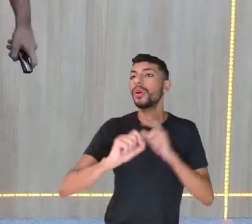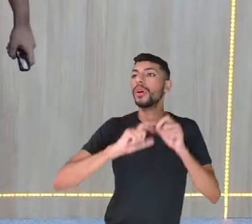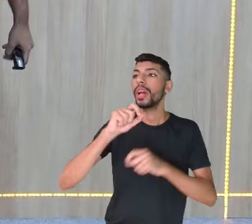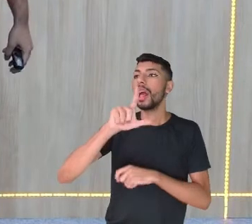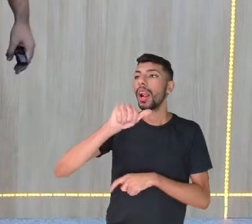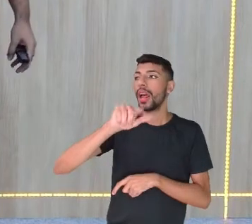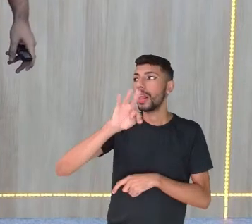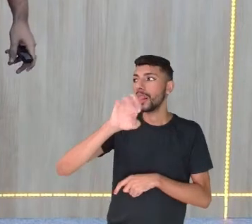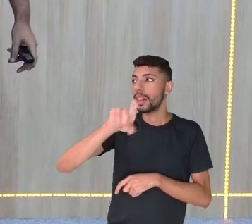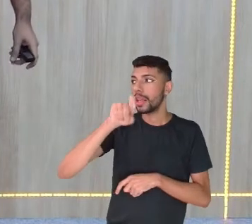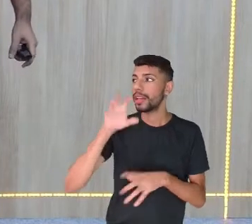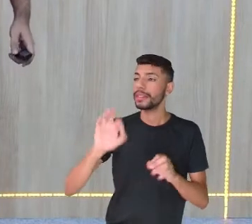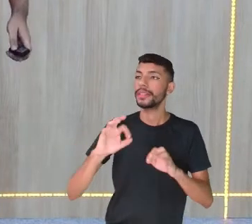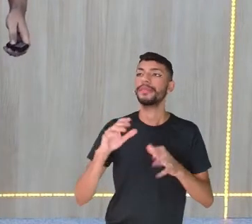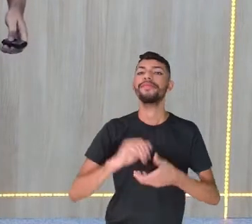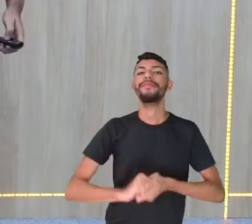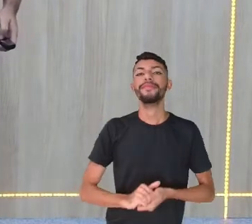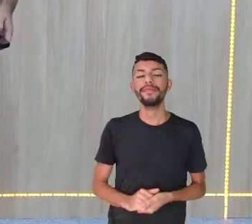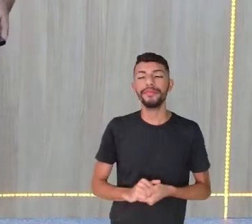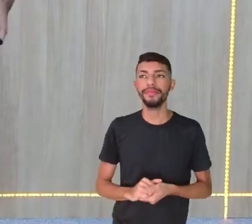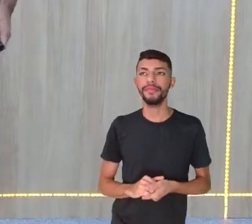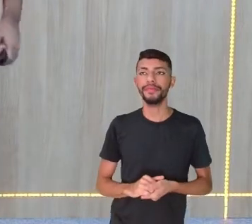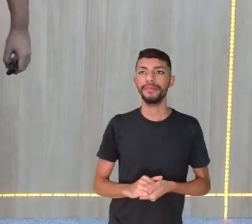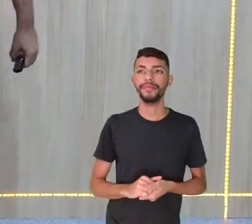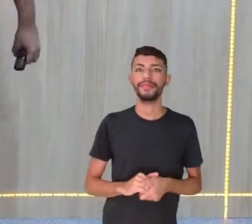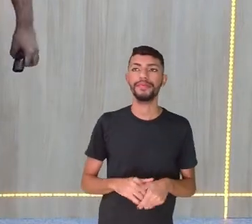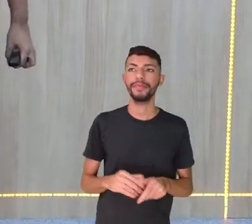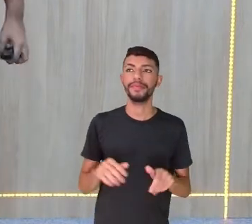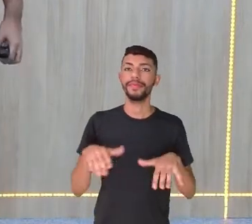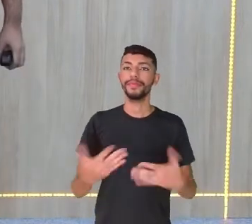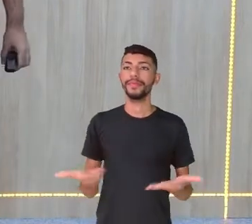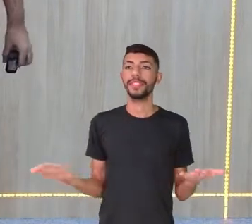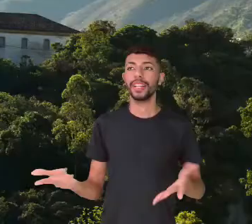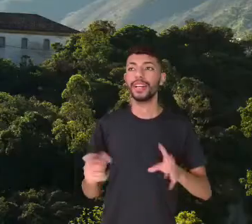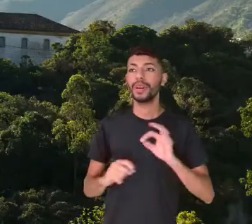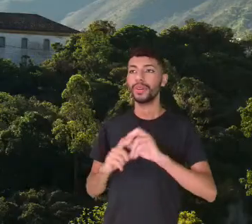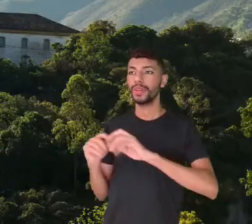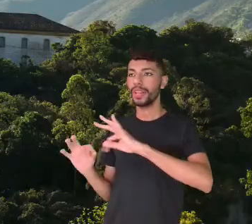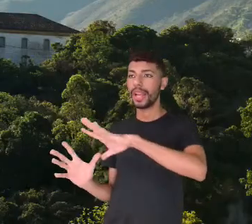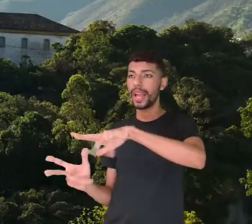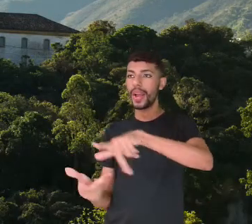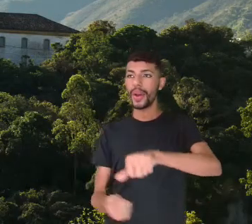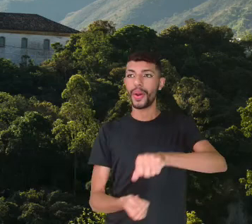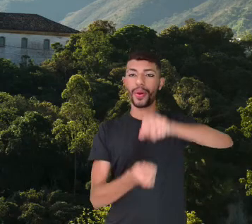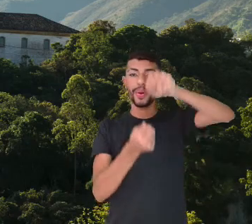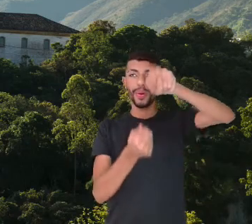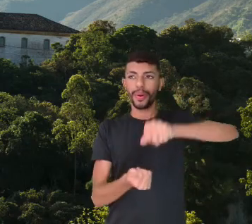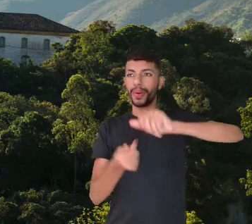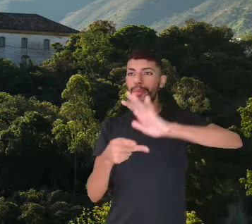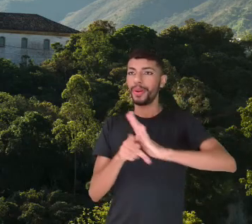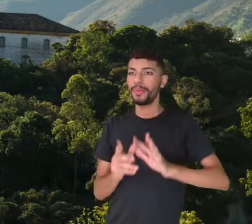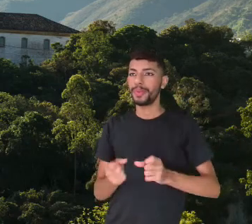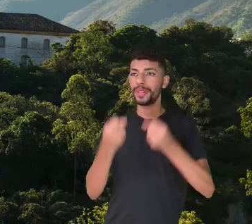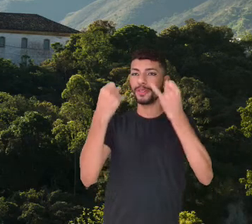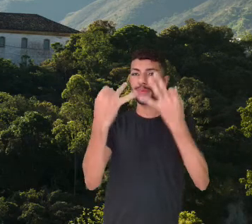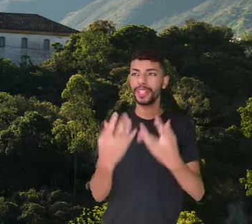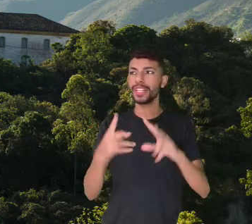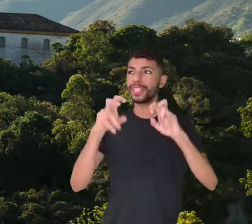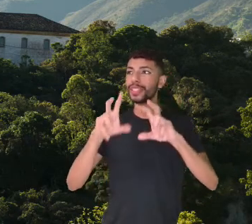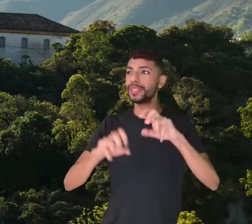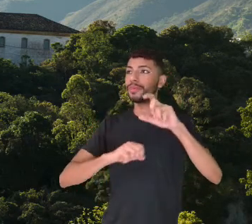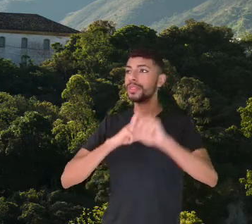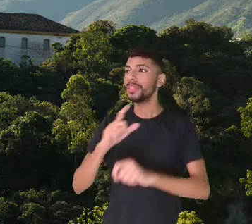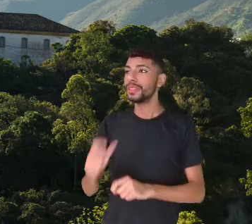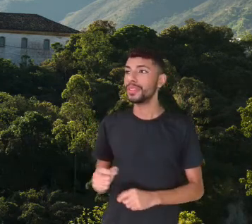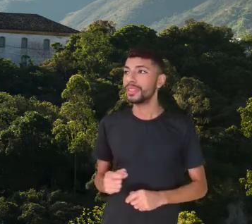da borracha, pessoal. Beleza? Aí vem agora a sustentabilidade para falar do quê? Do